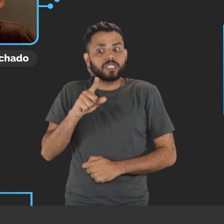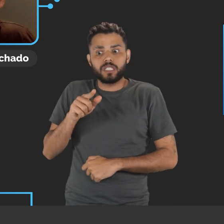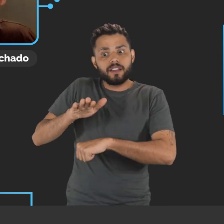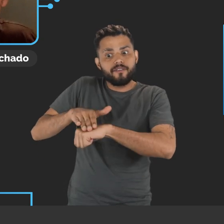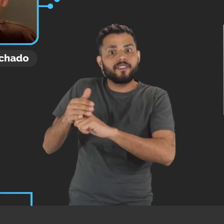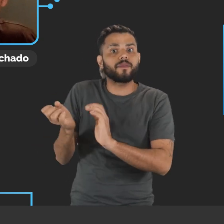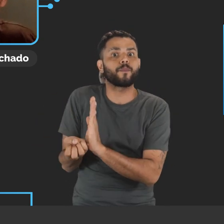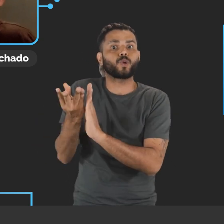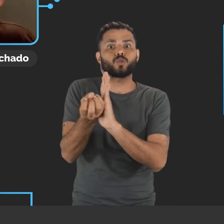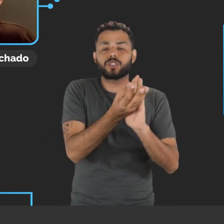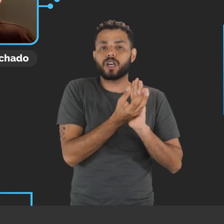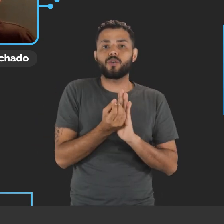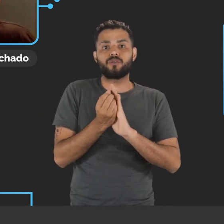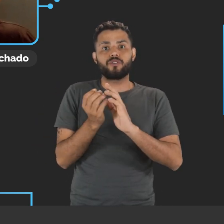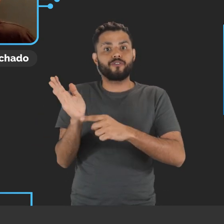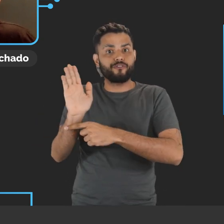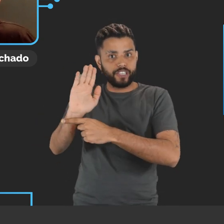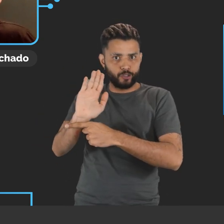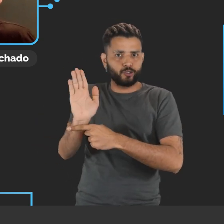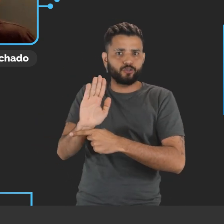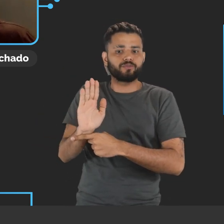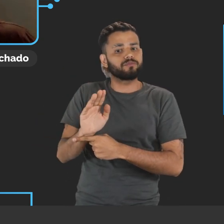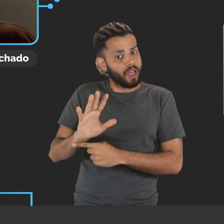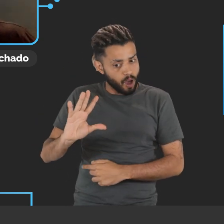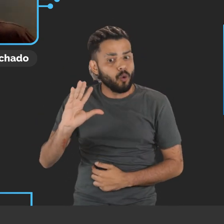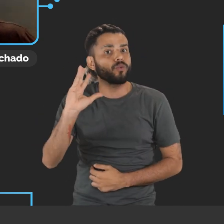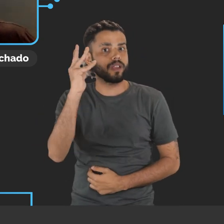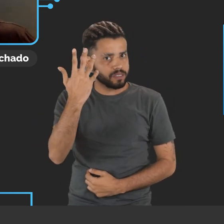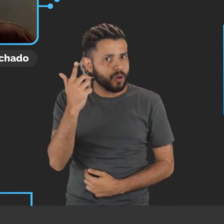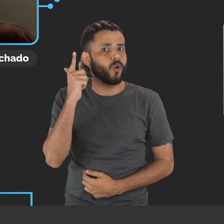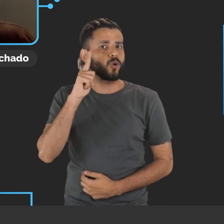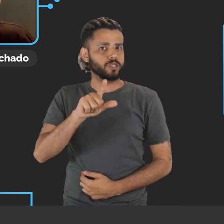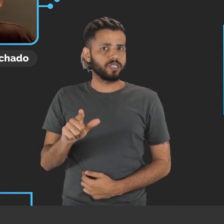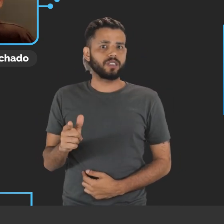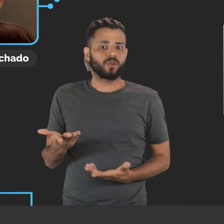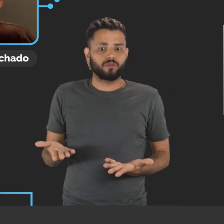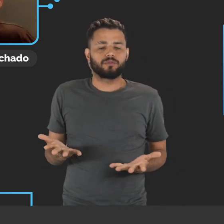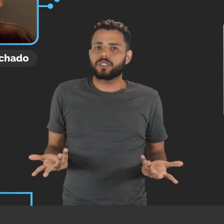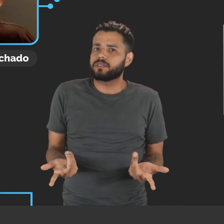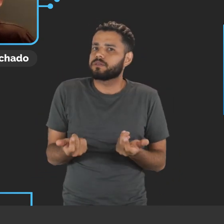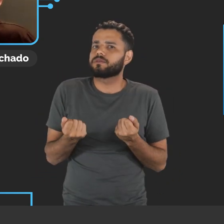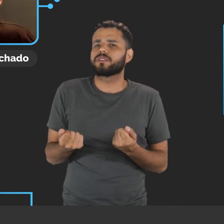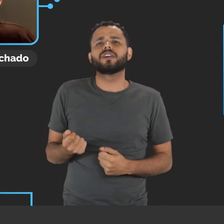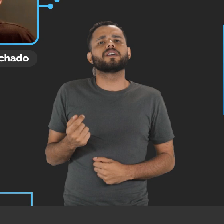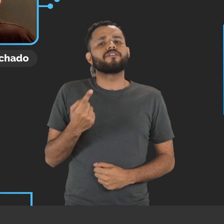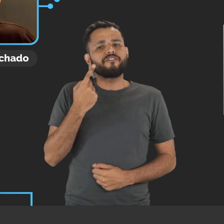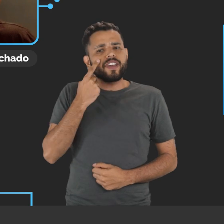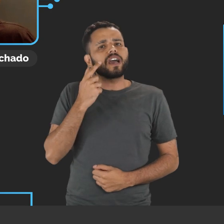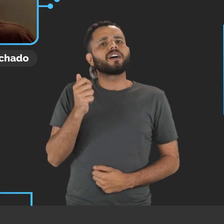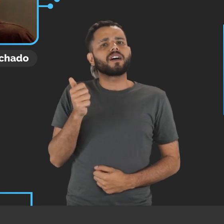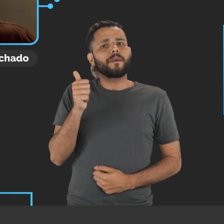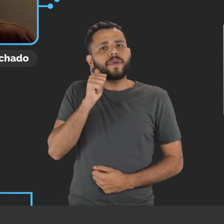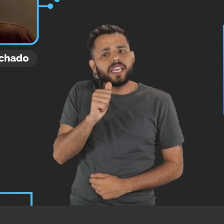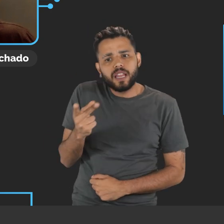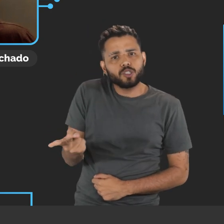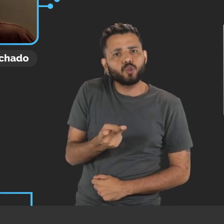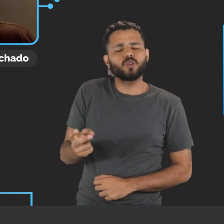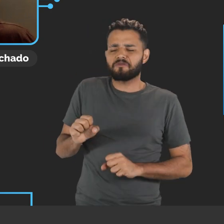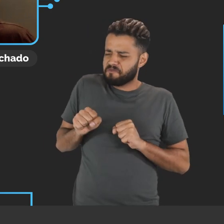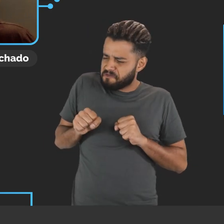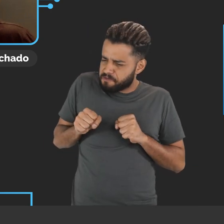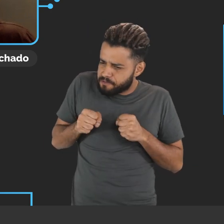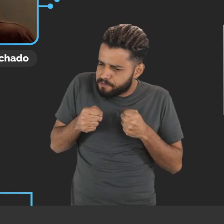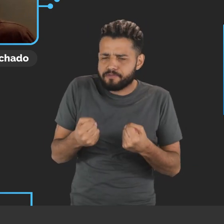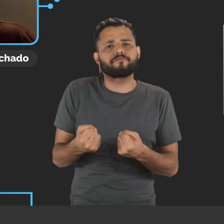né, produzir vídeos, né? E isso aconteceu, gente. E isso é incrível de ver a determinação dessas meninas